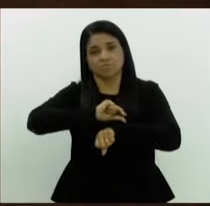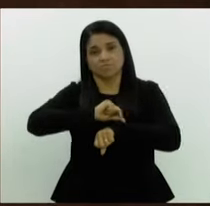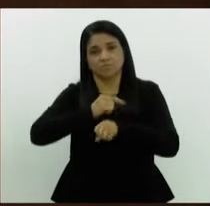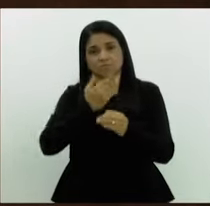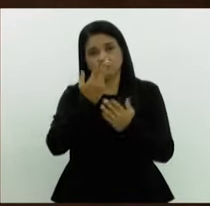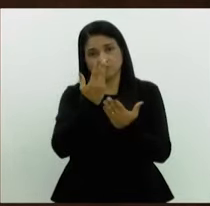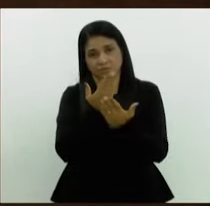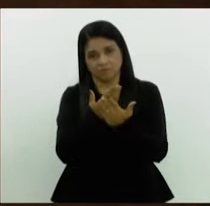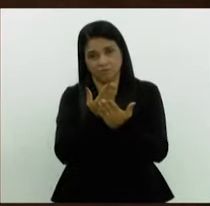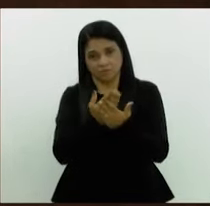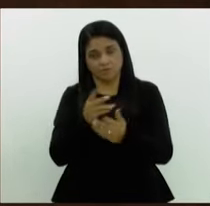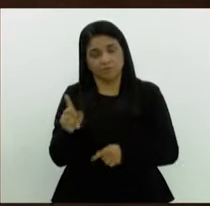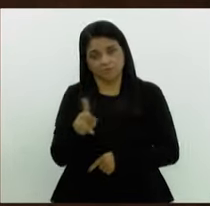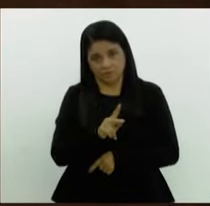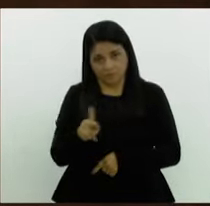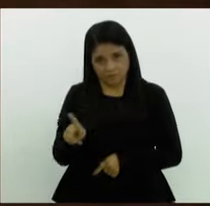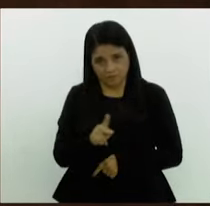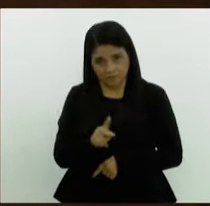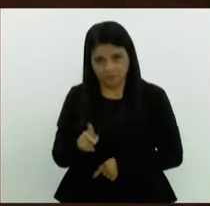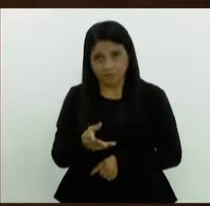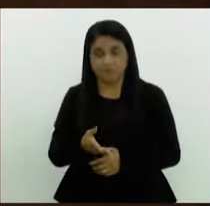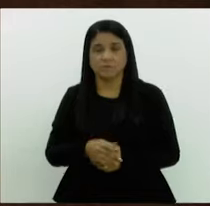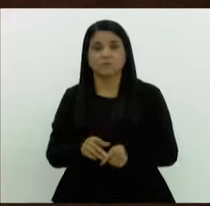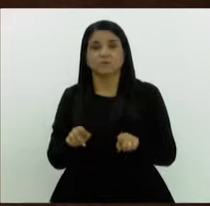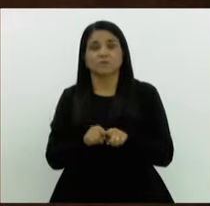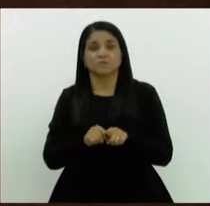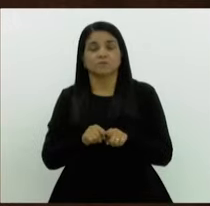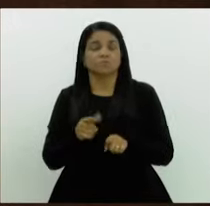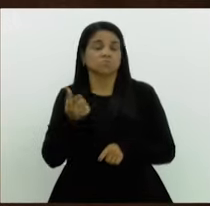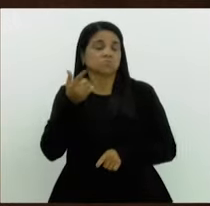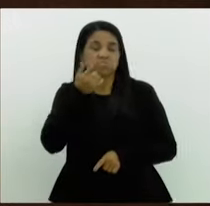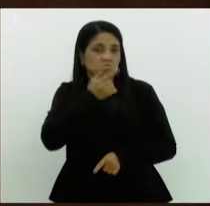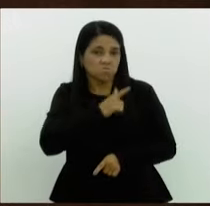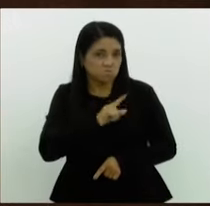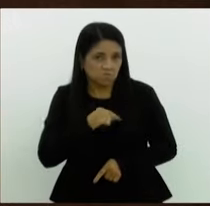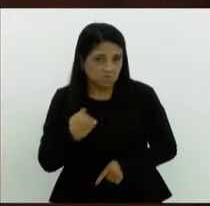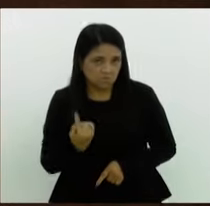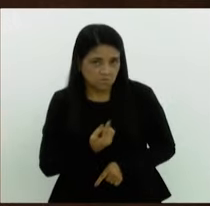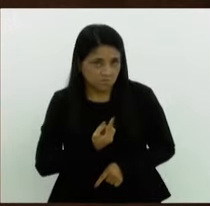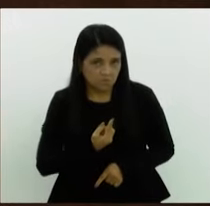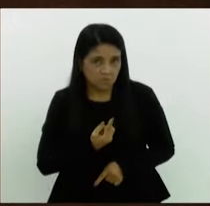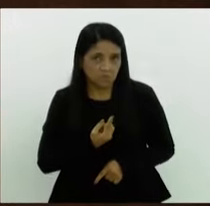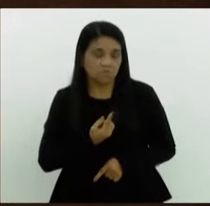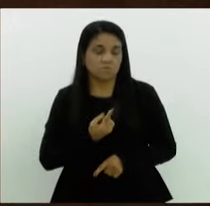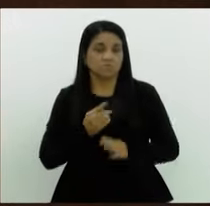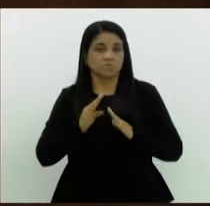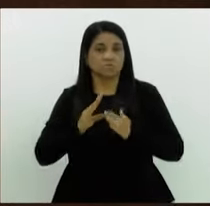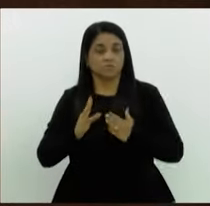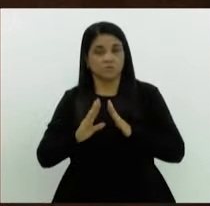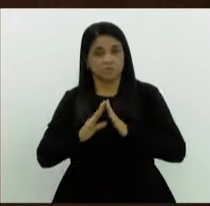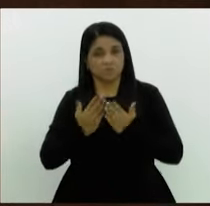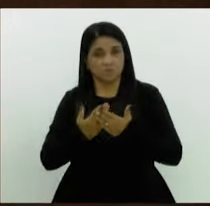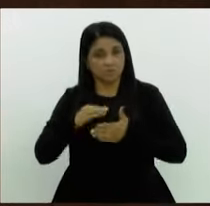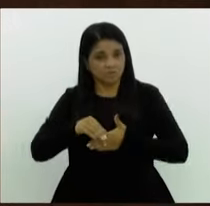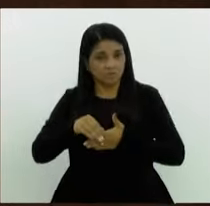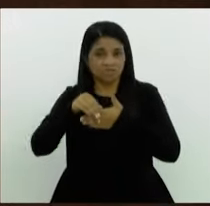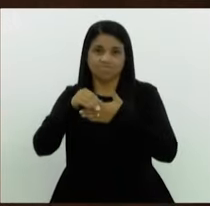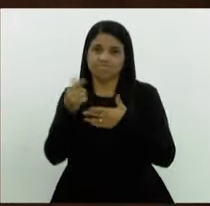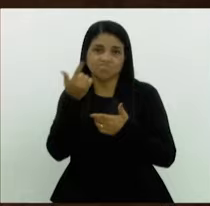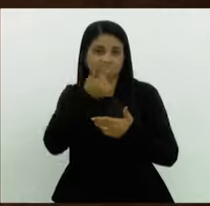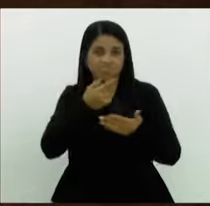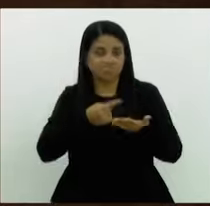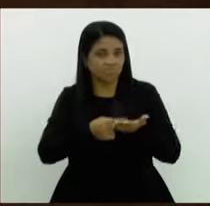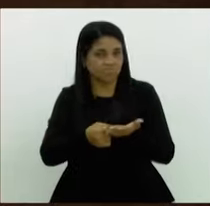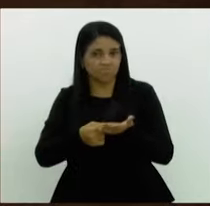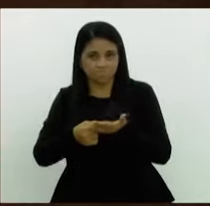do magistério. Agora, nós não conseguimos, com toda a disponibilidade no Colégio de Líderes, avançar em alguns acordos